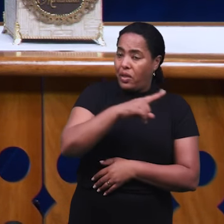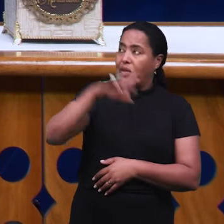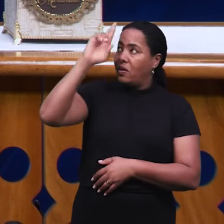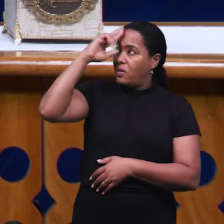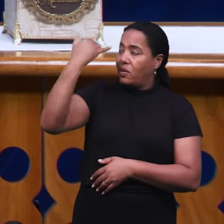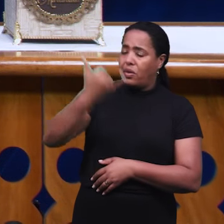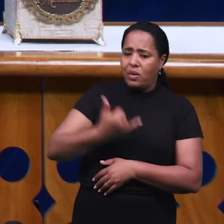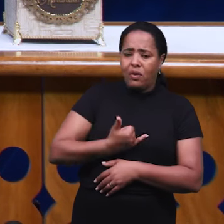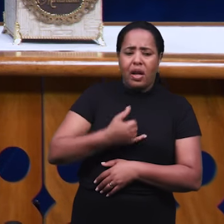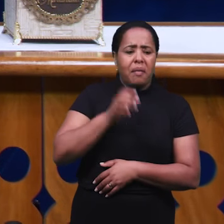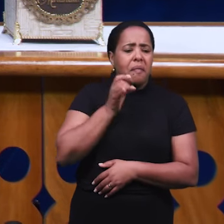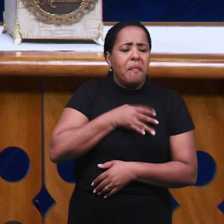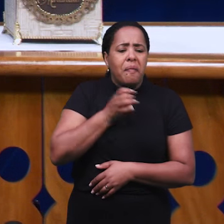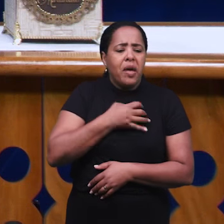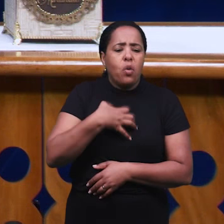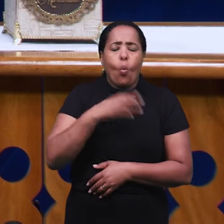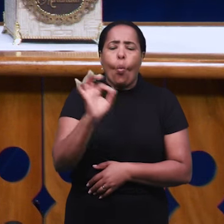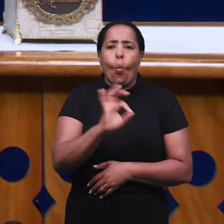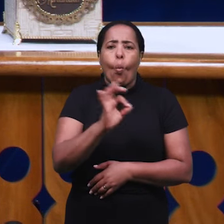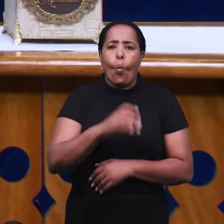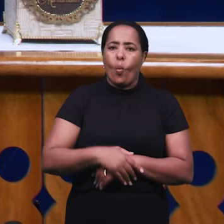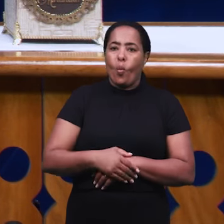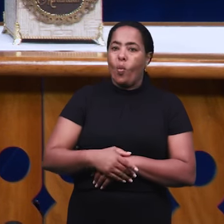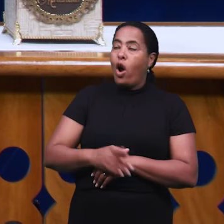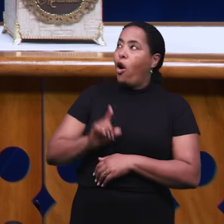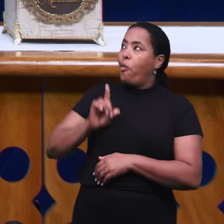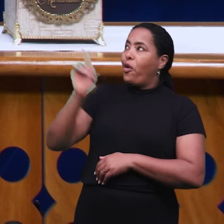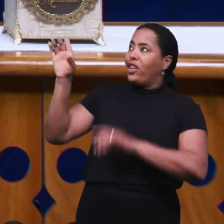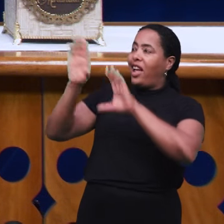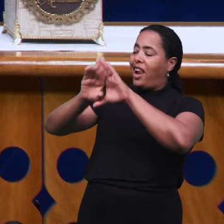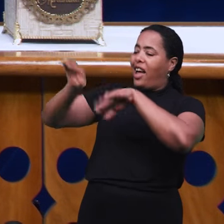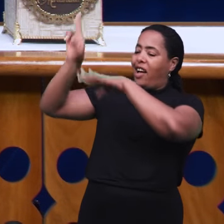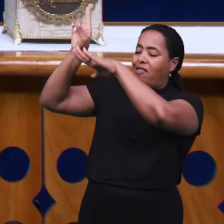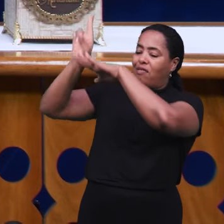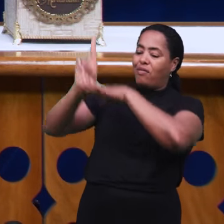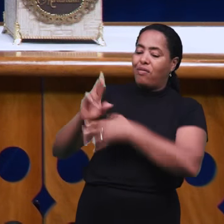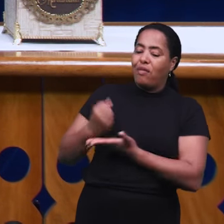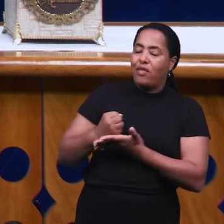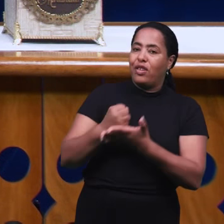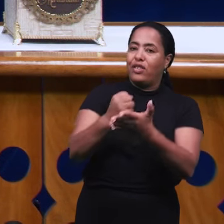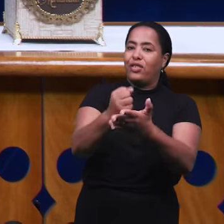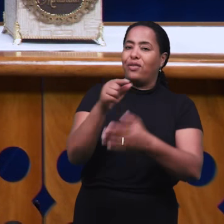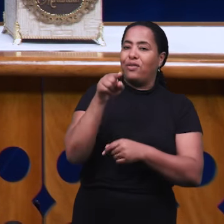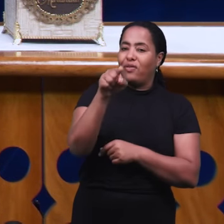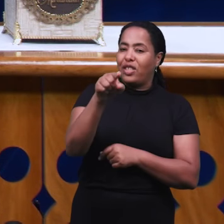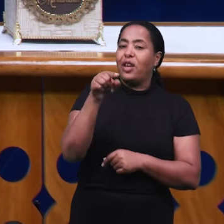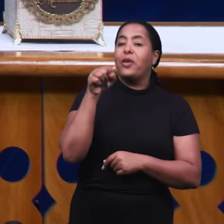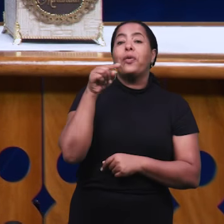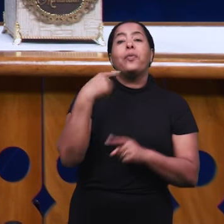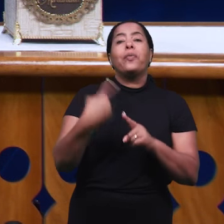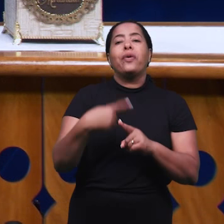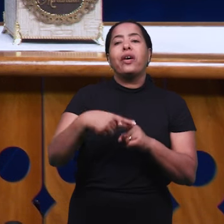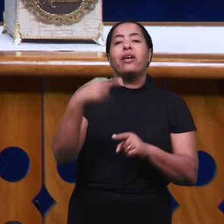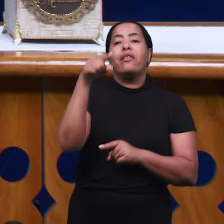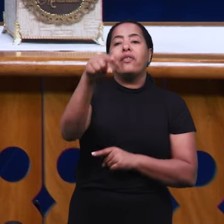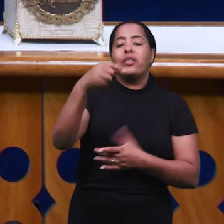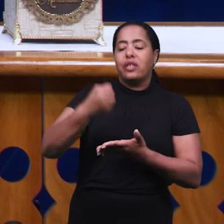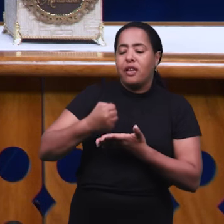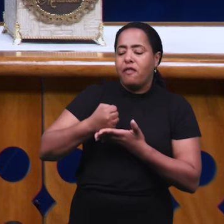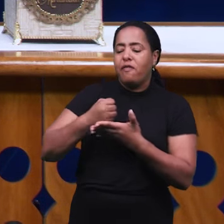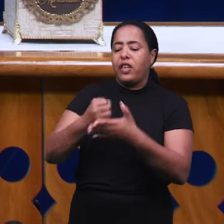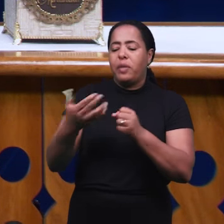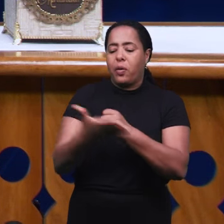falar com você, não temas. Ele desce do alto para te socorrer, porque você está firmado